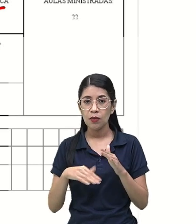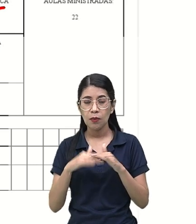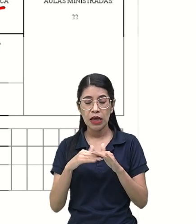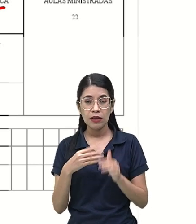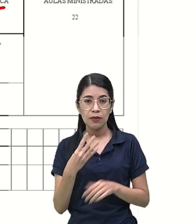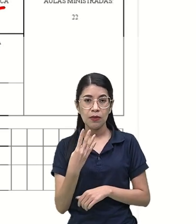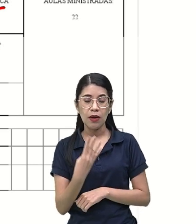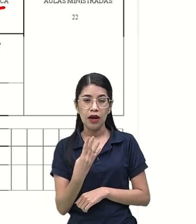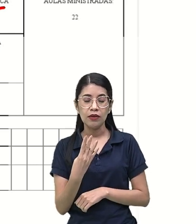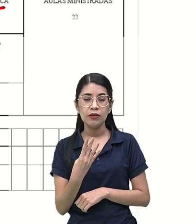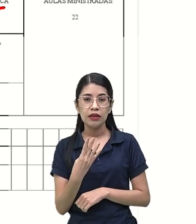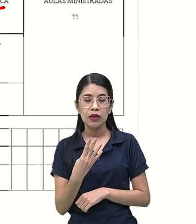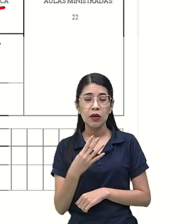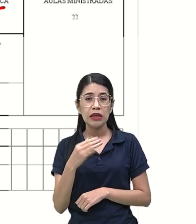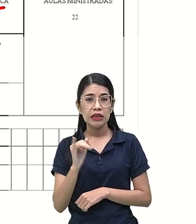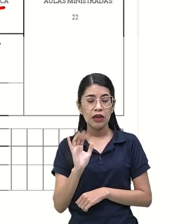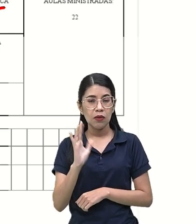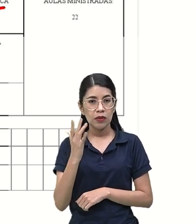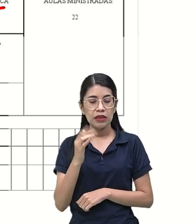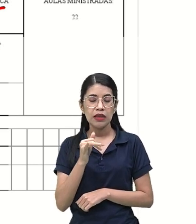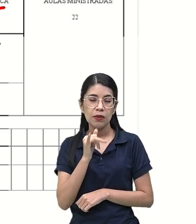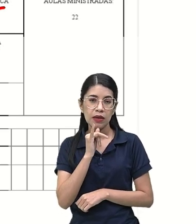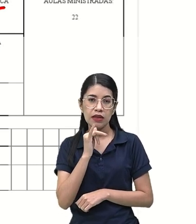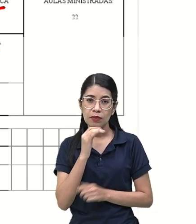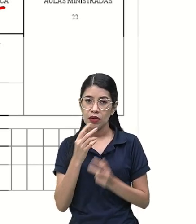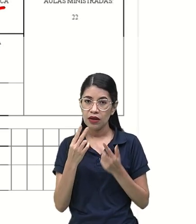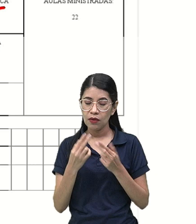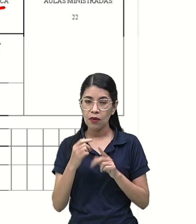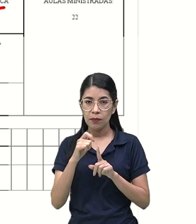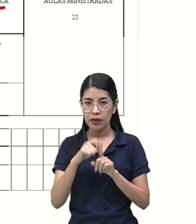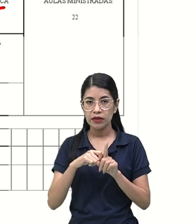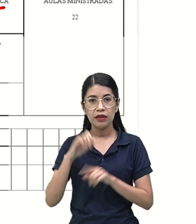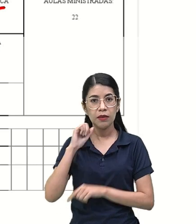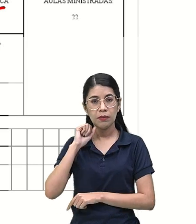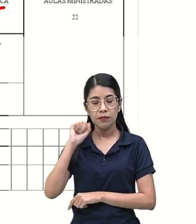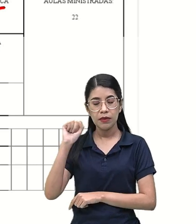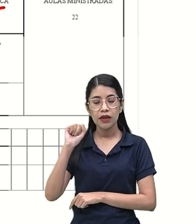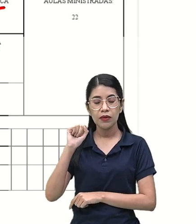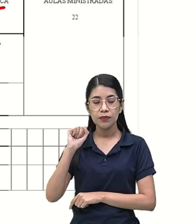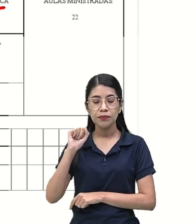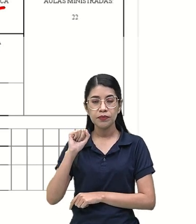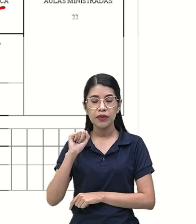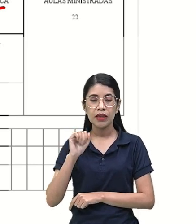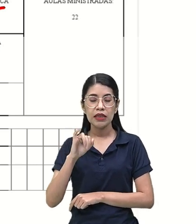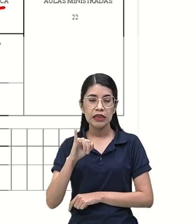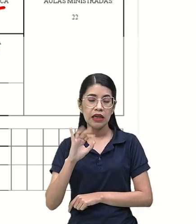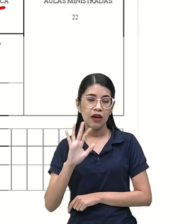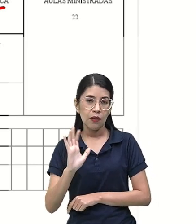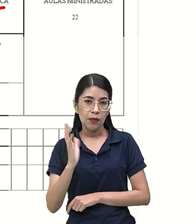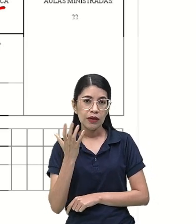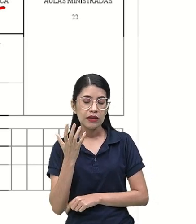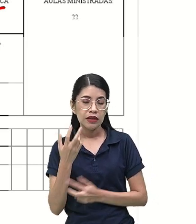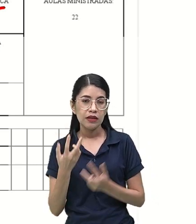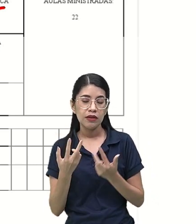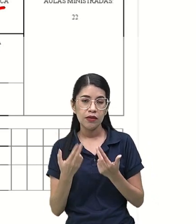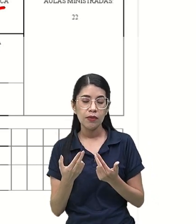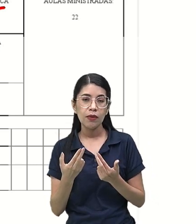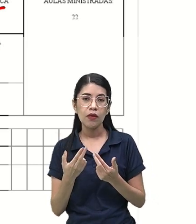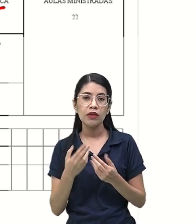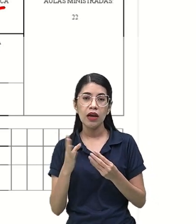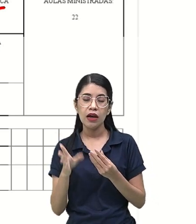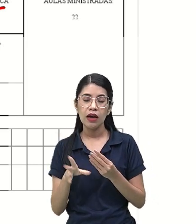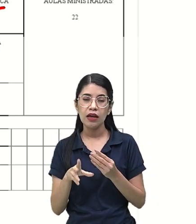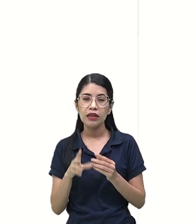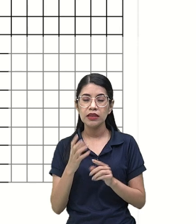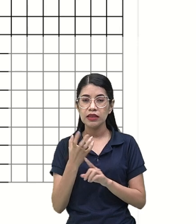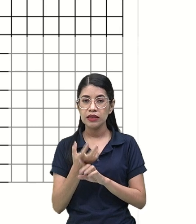foi nessa situação de abril, no terceiro segmento semestral, caso ocorra de você ter mais um componente, o